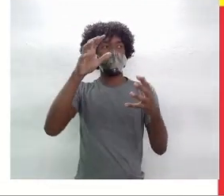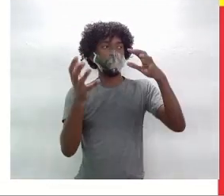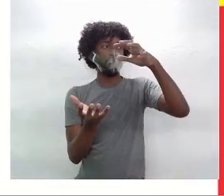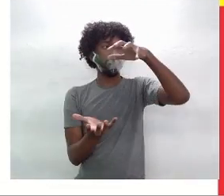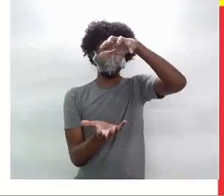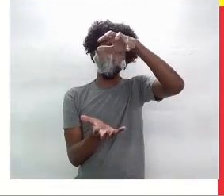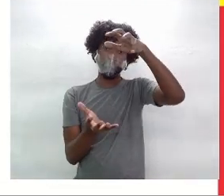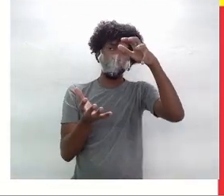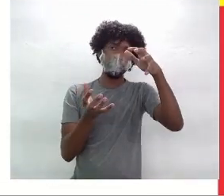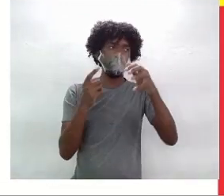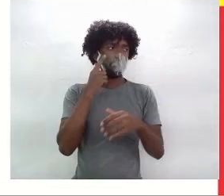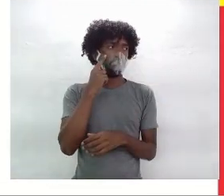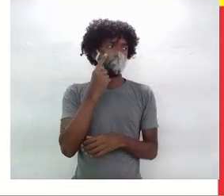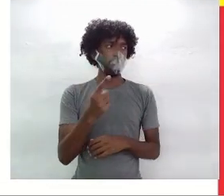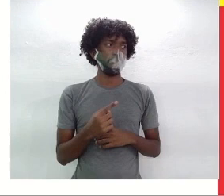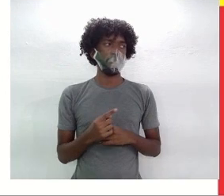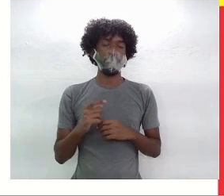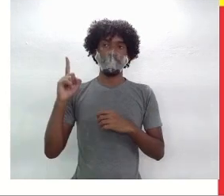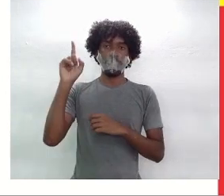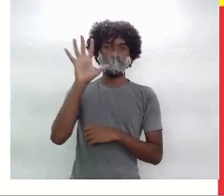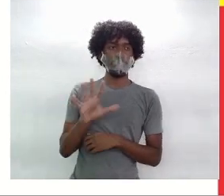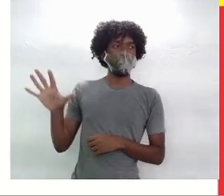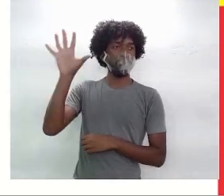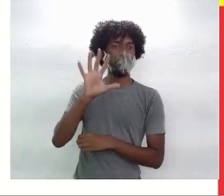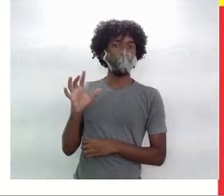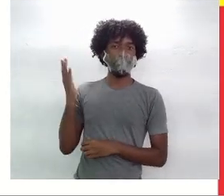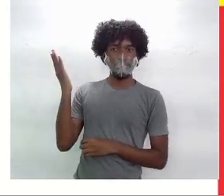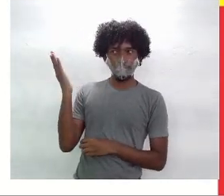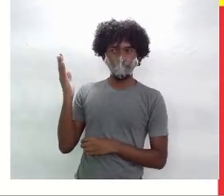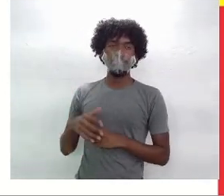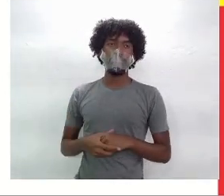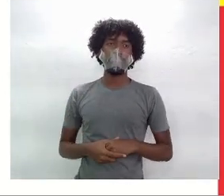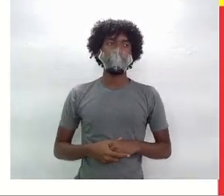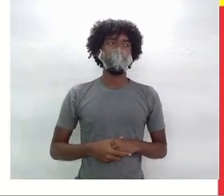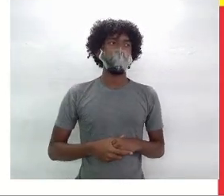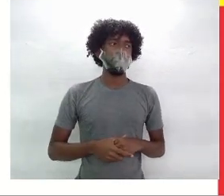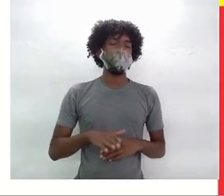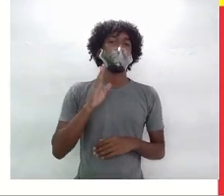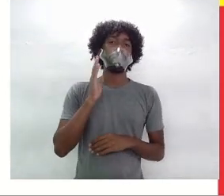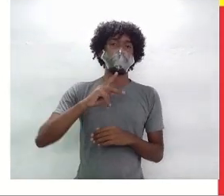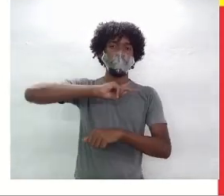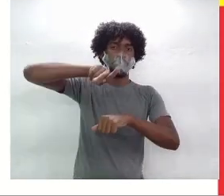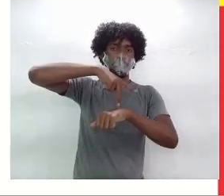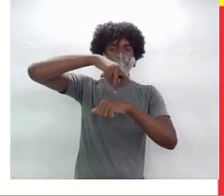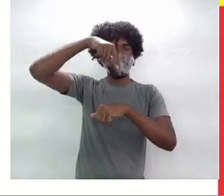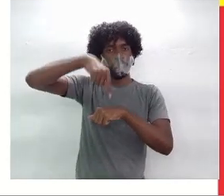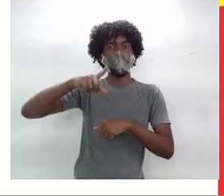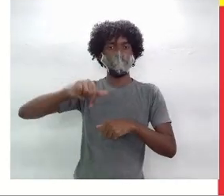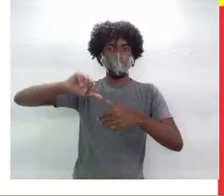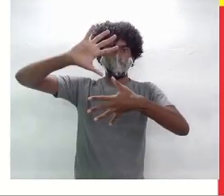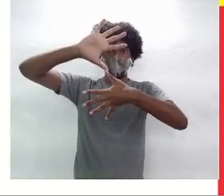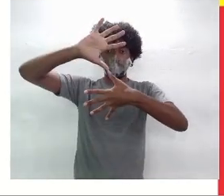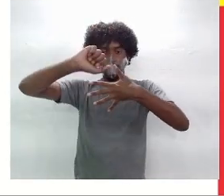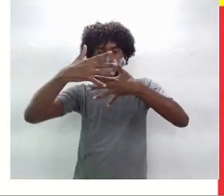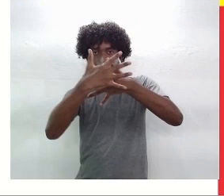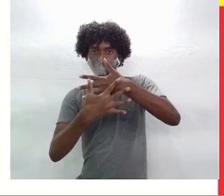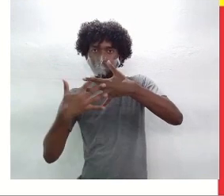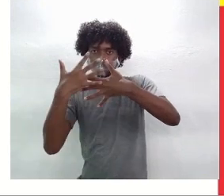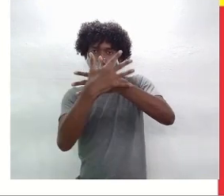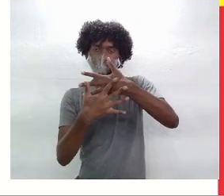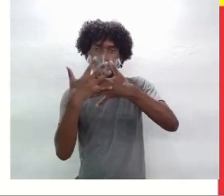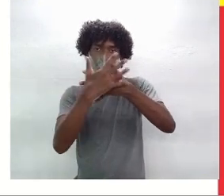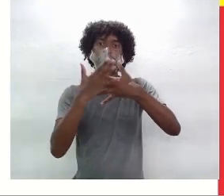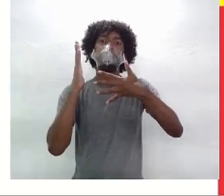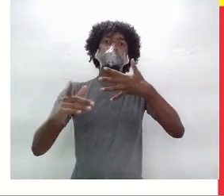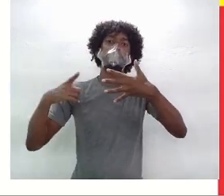só que no nosso país, como vocês estão observando aí na América do Sul, é onde se